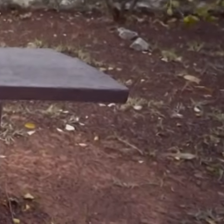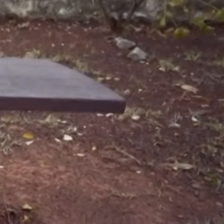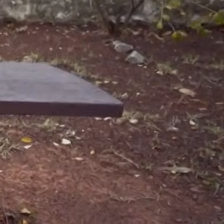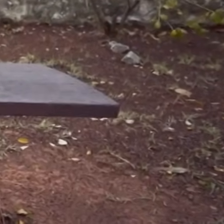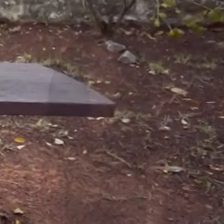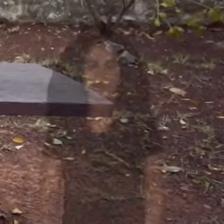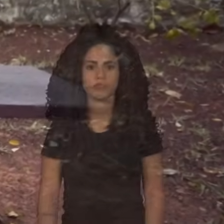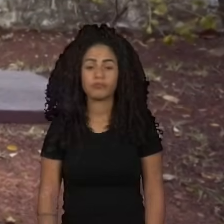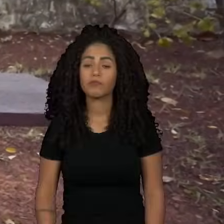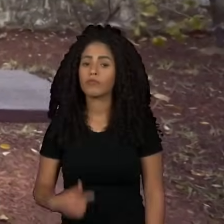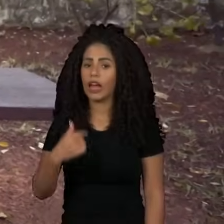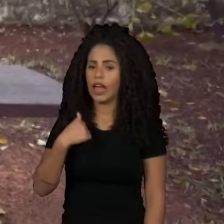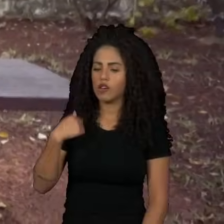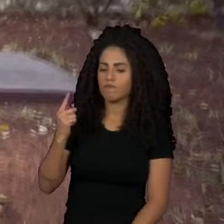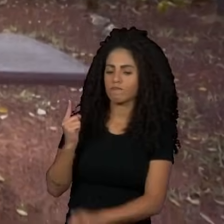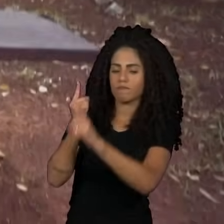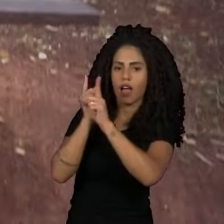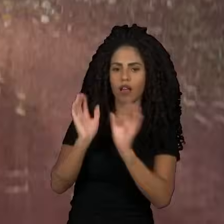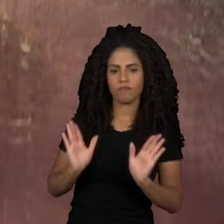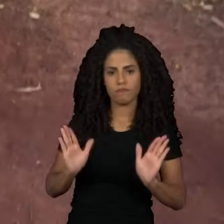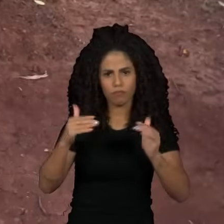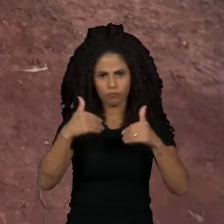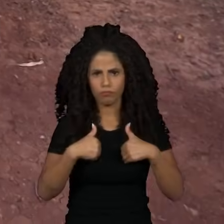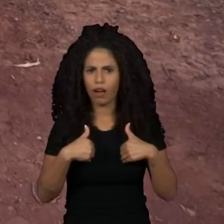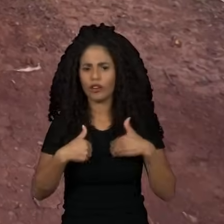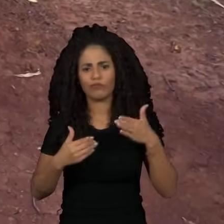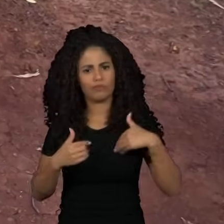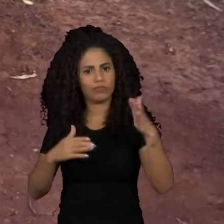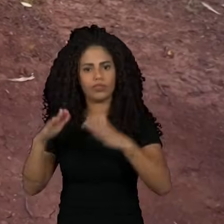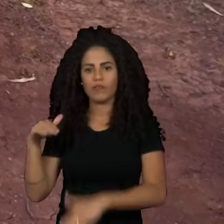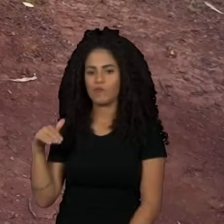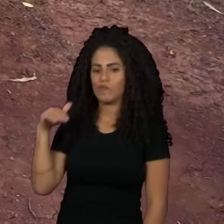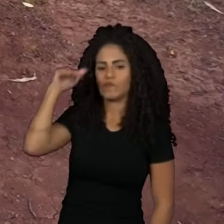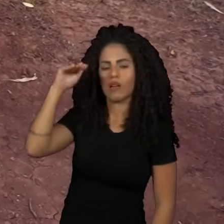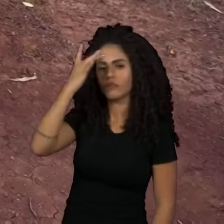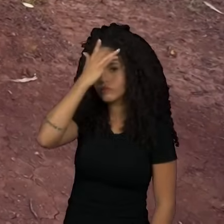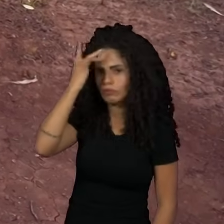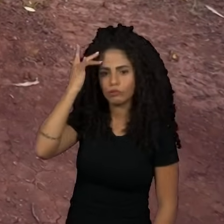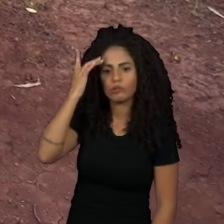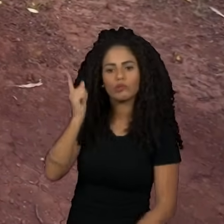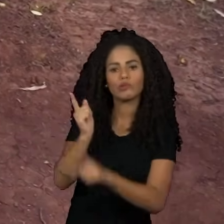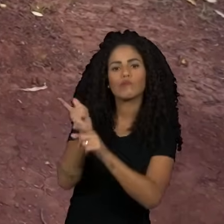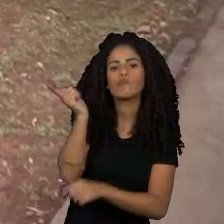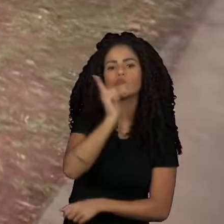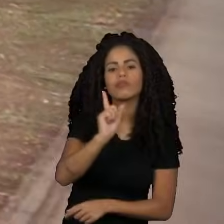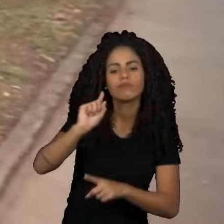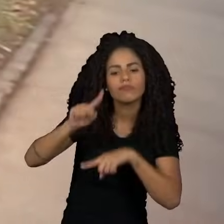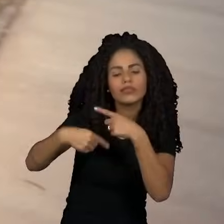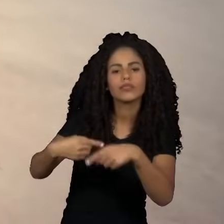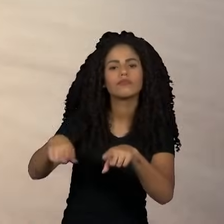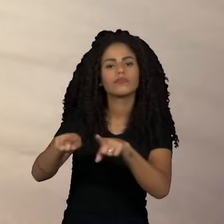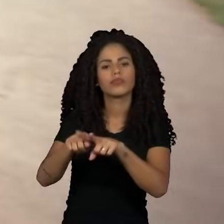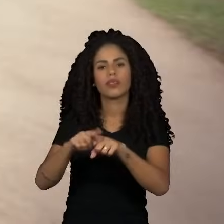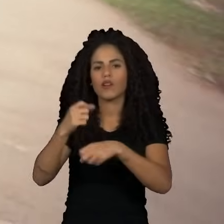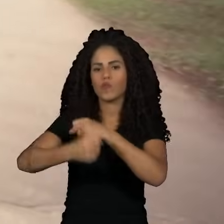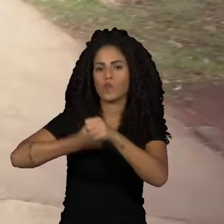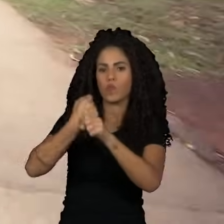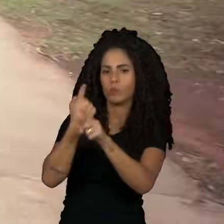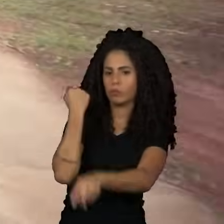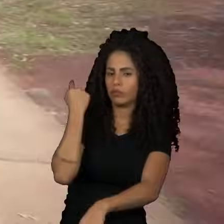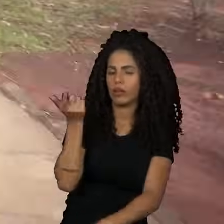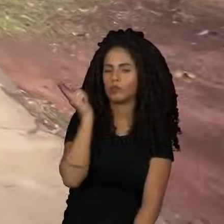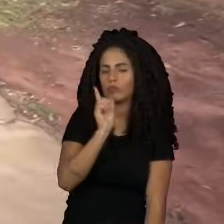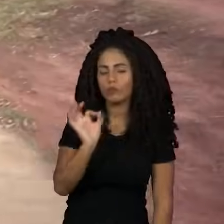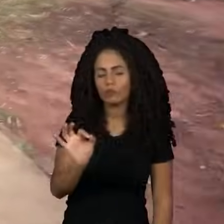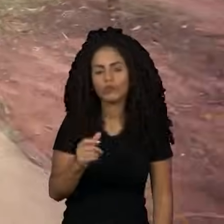Eu recebi meu diagnóstico de autismo tardiamente, como muitas pessoas recentemente, né? Foi no fim do ano passado.